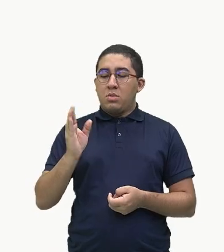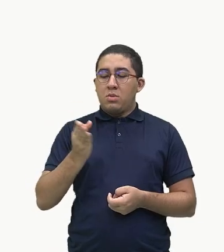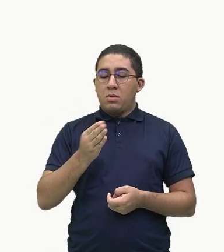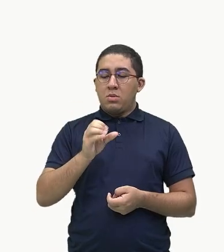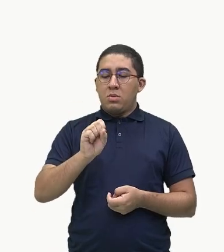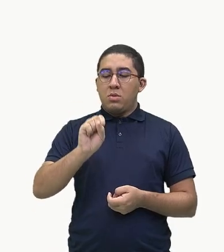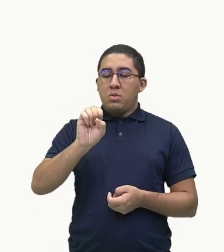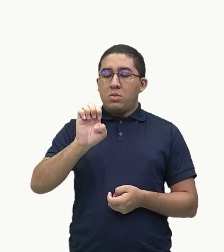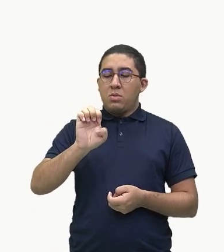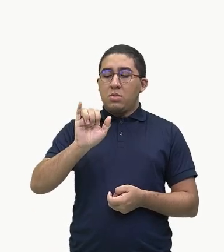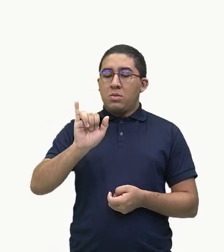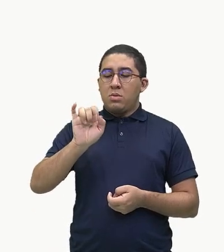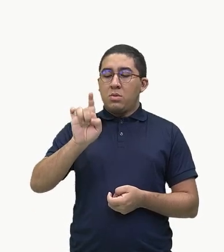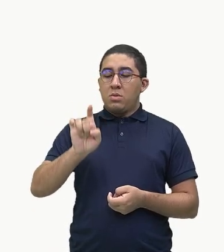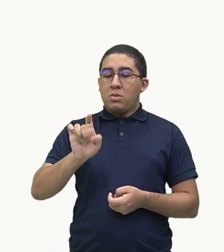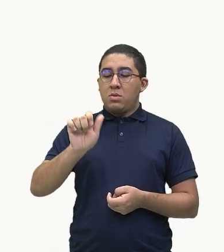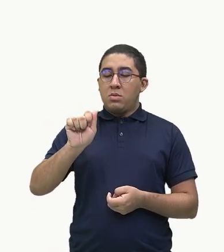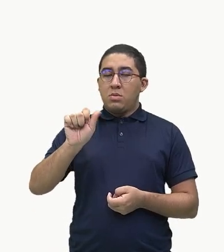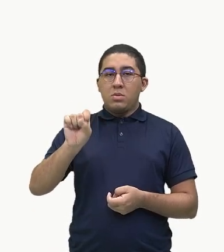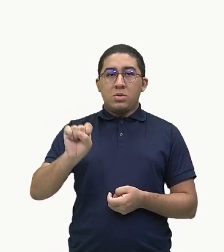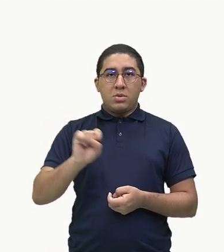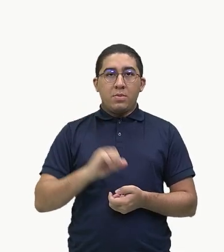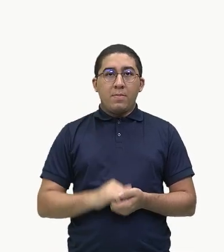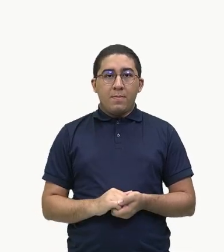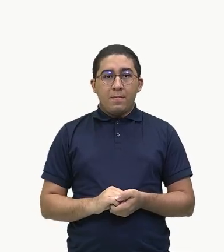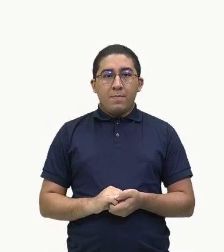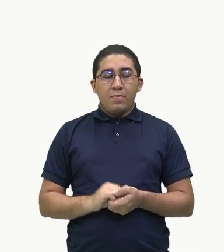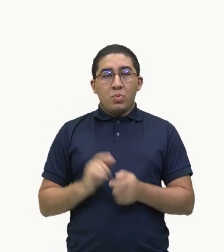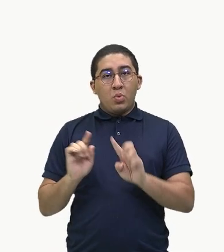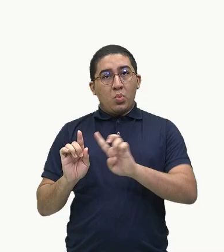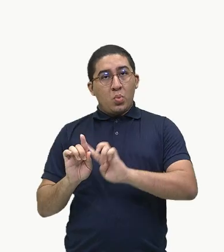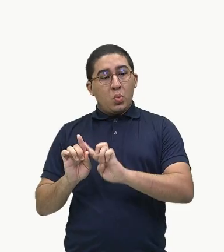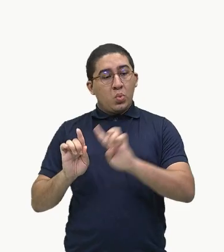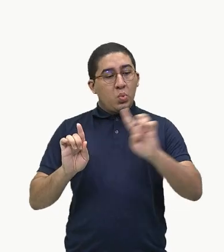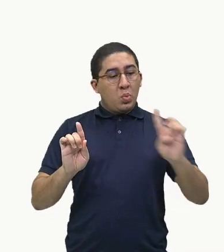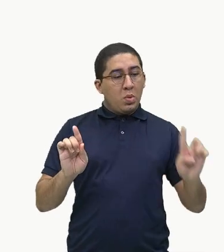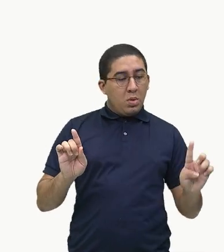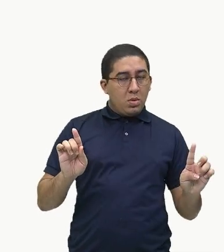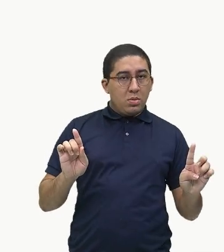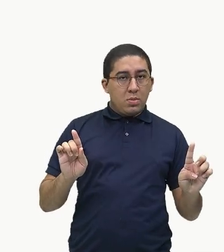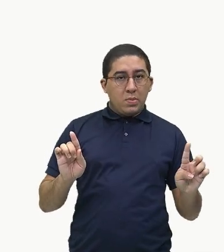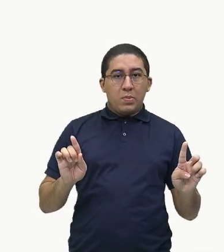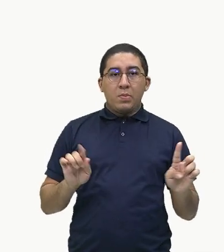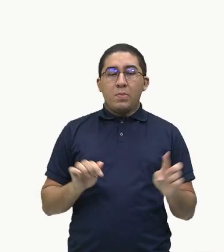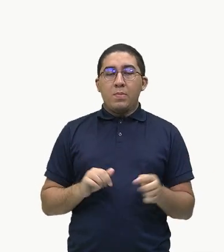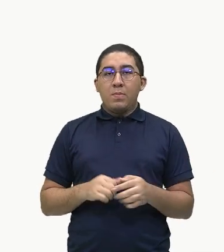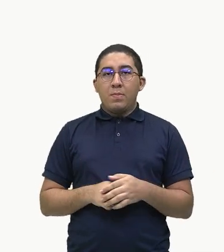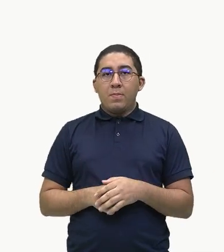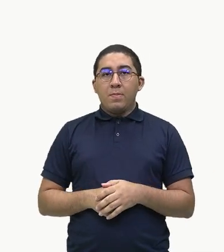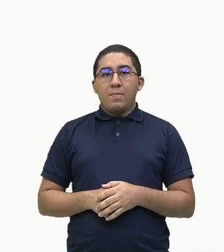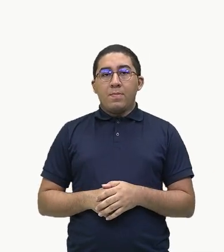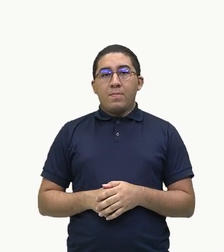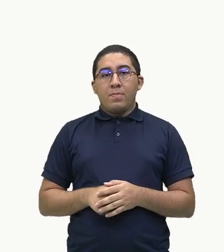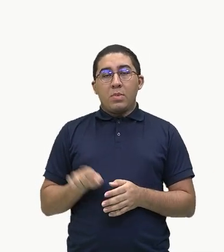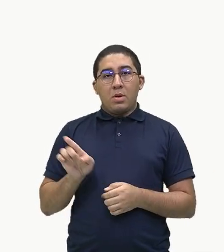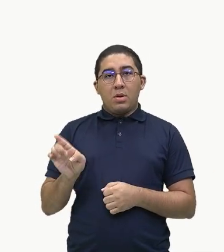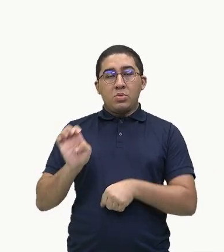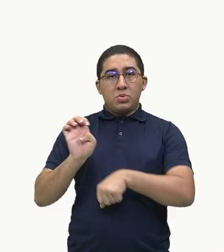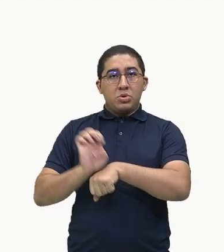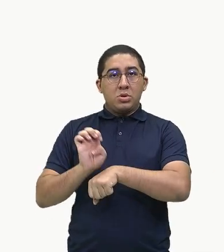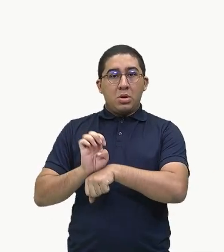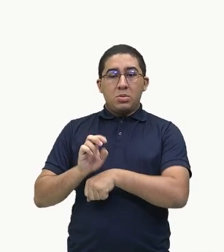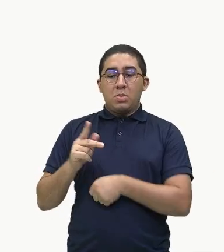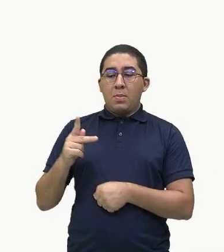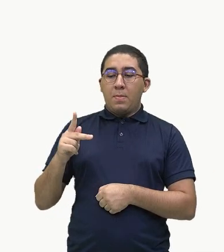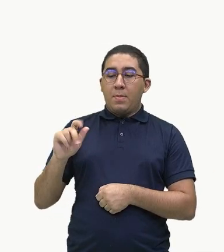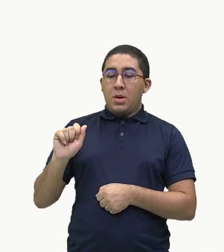E a oeste do território, Ponta dos Seixas, tá, gente? Fica no estado da Paraíba. O